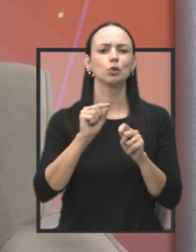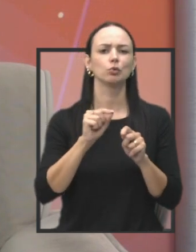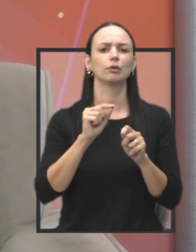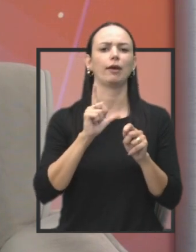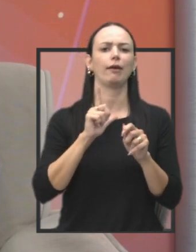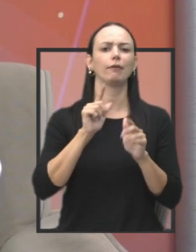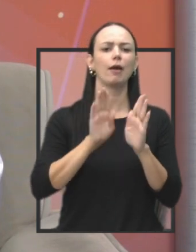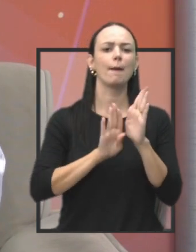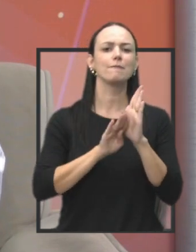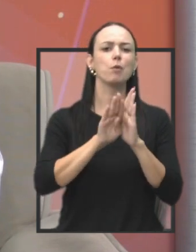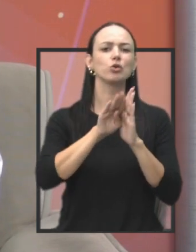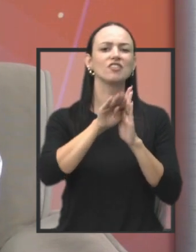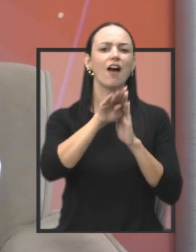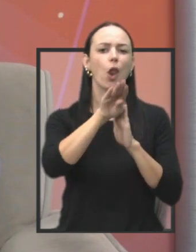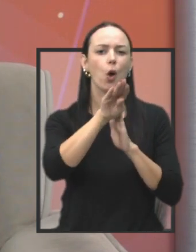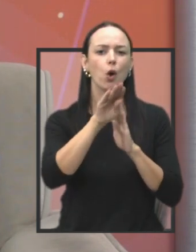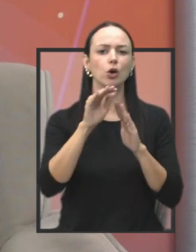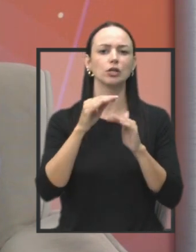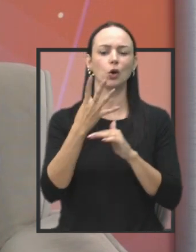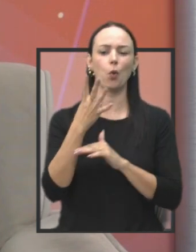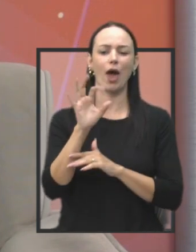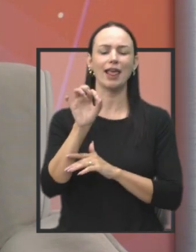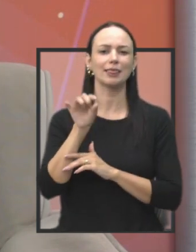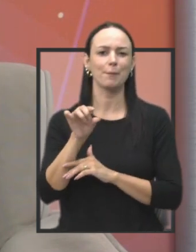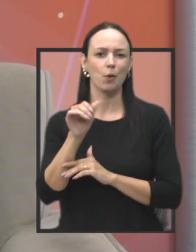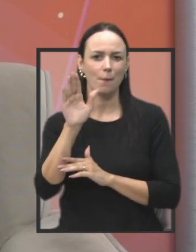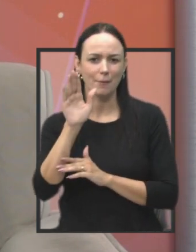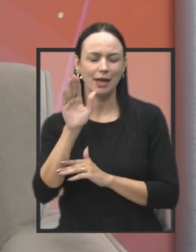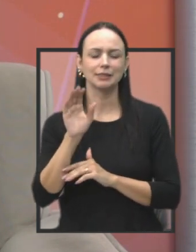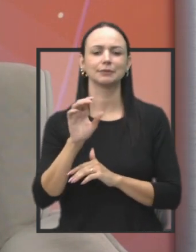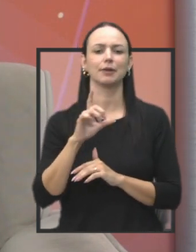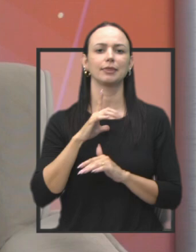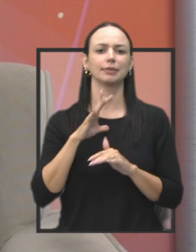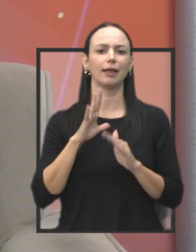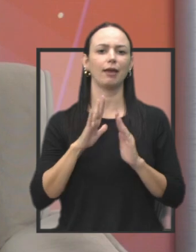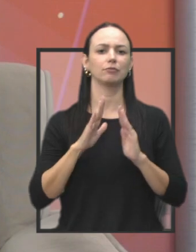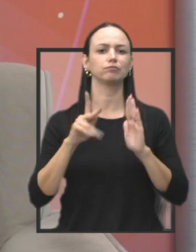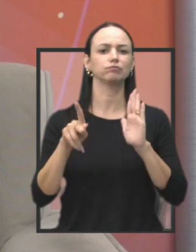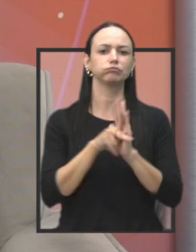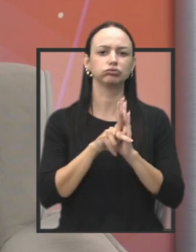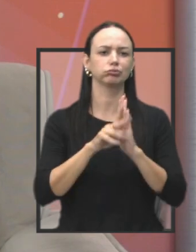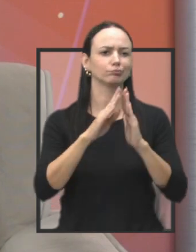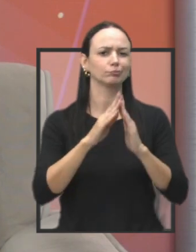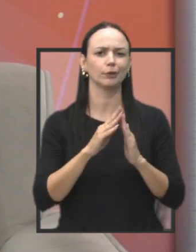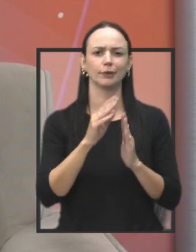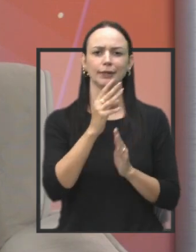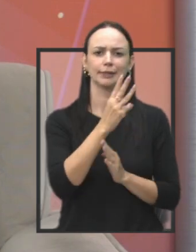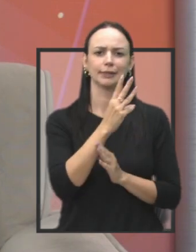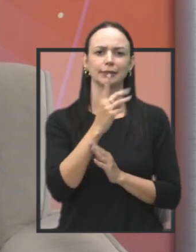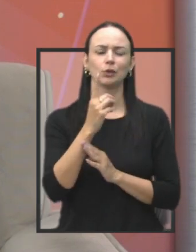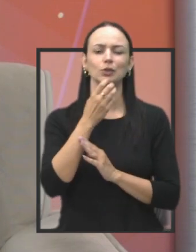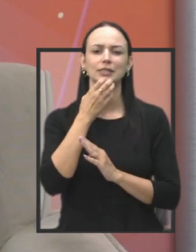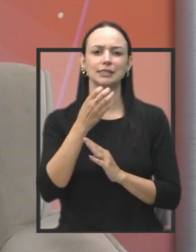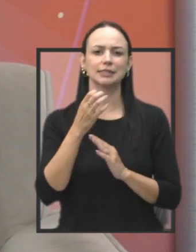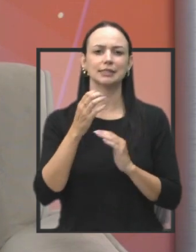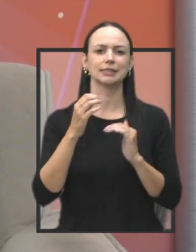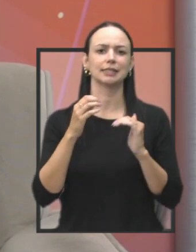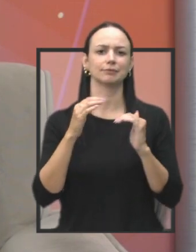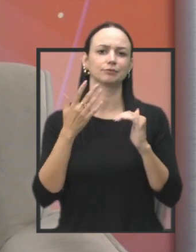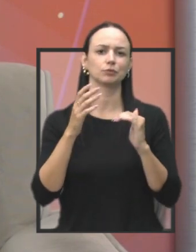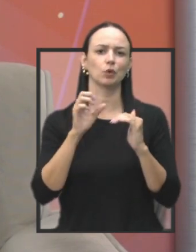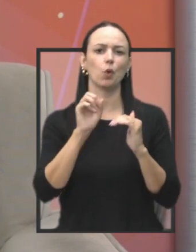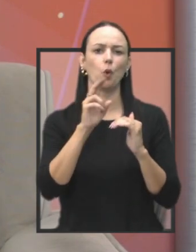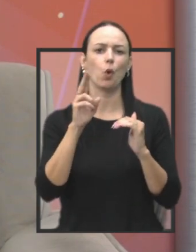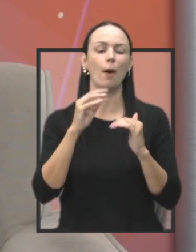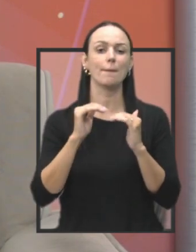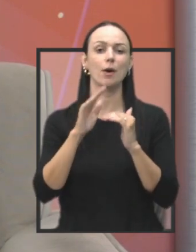acima de 40 mil, teve posse ou propriedade em 31 de dezembro acima e a partir, né,